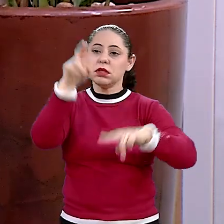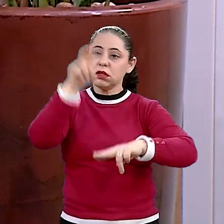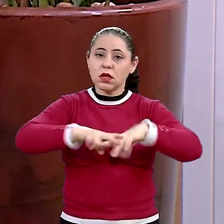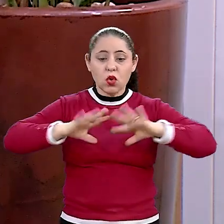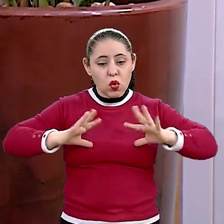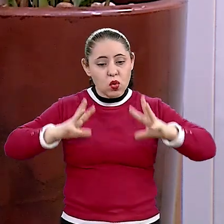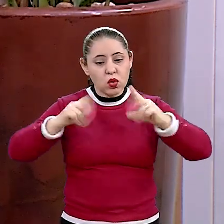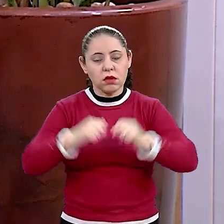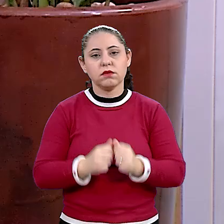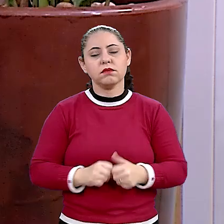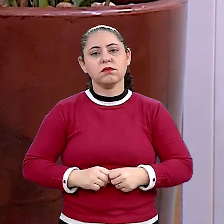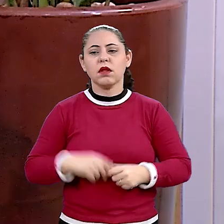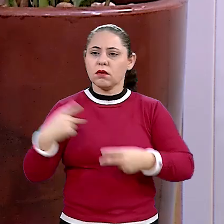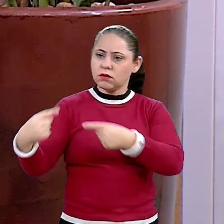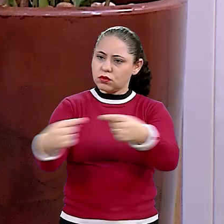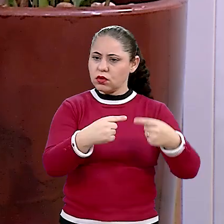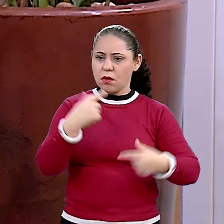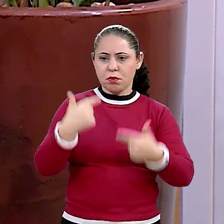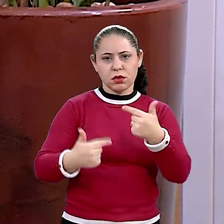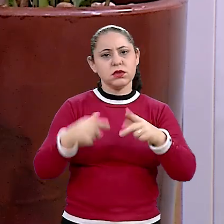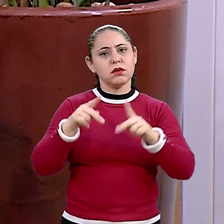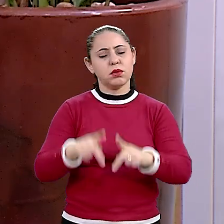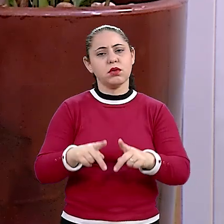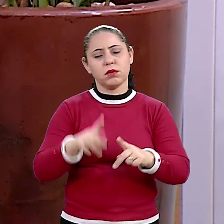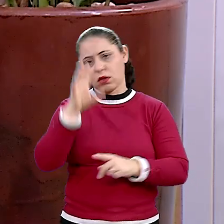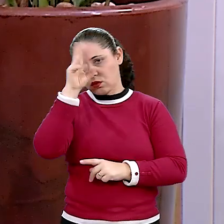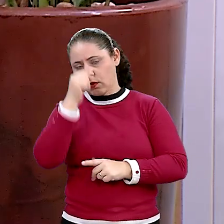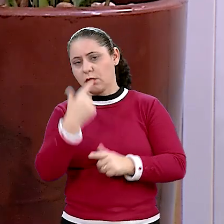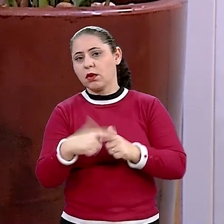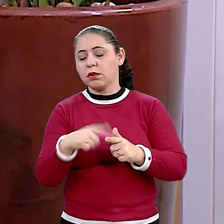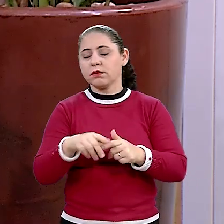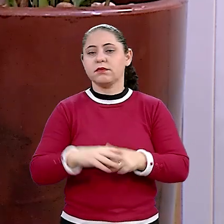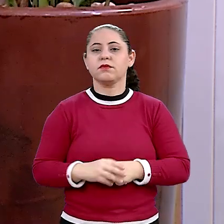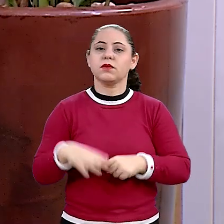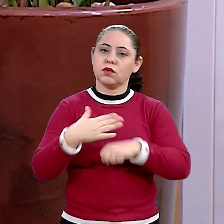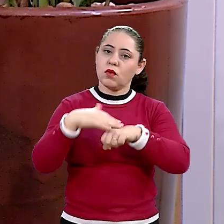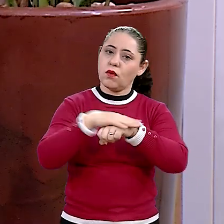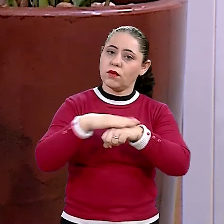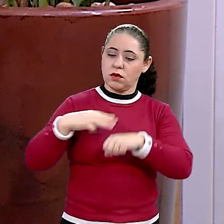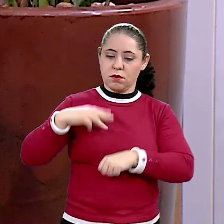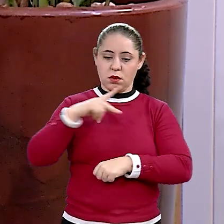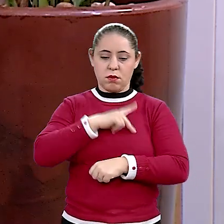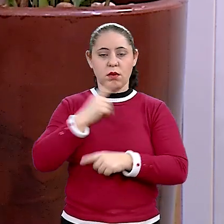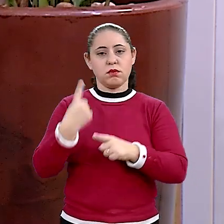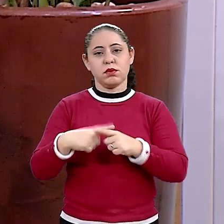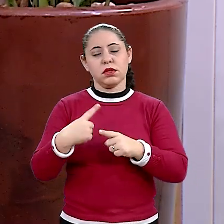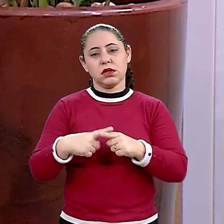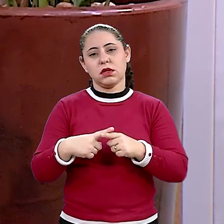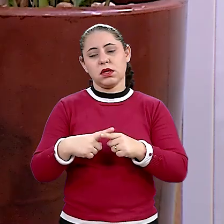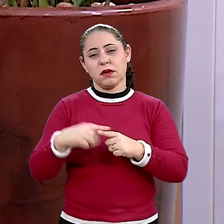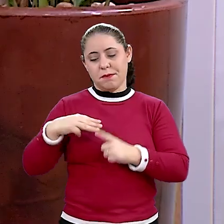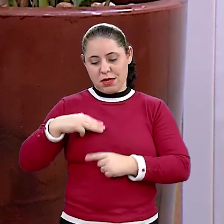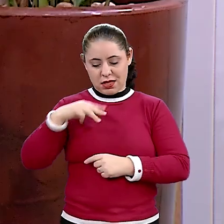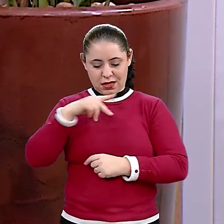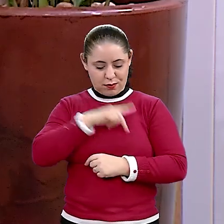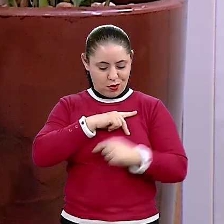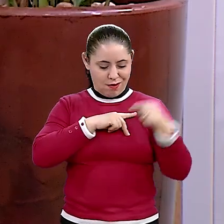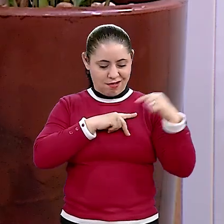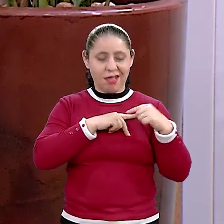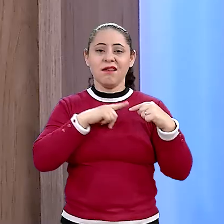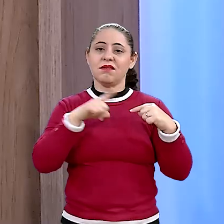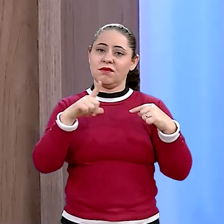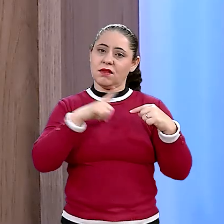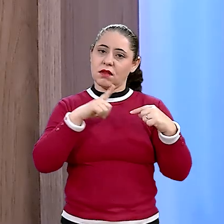mesa e vamos encontrar uma solução de política pública, é possível. E eu tenho conversado muito com o Ministério Público, porque o Ministério Público, diante desse